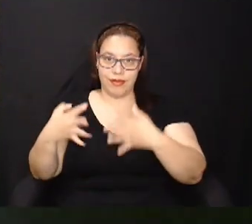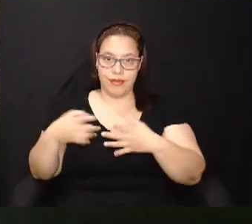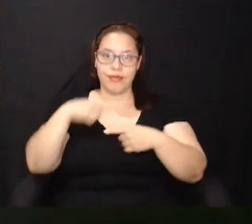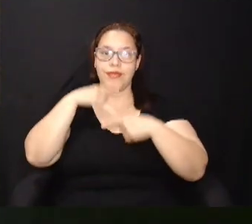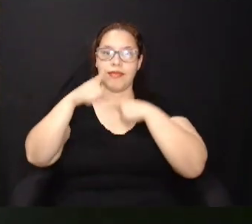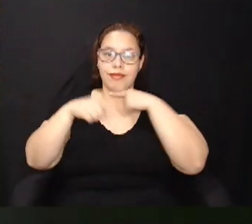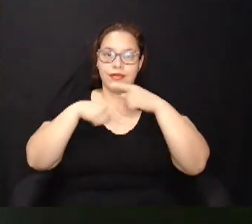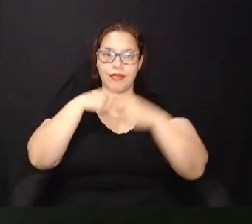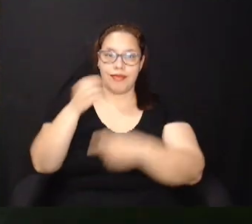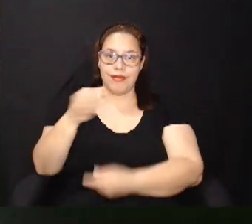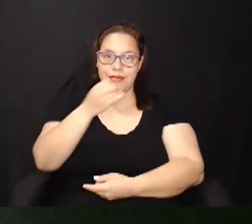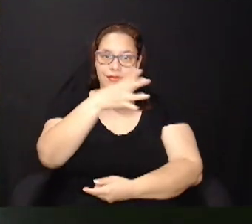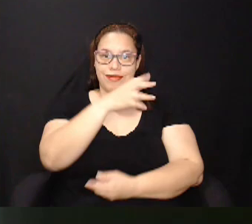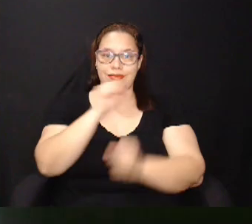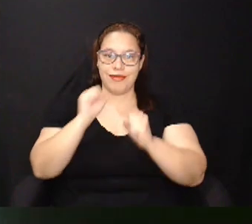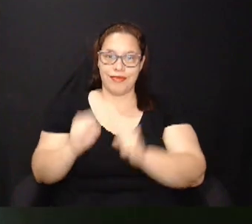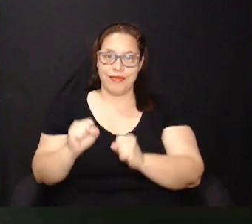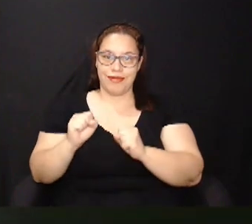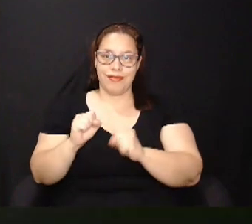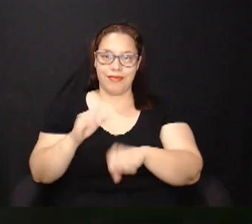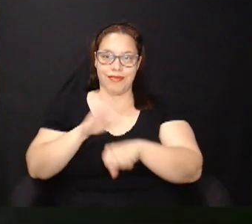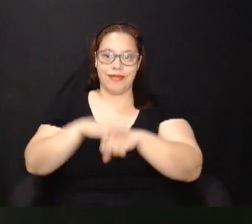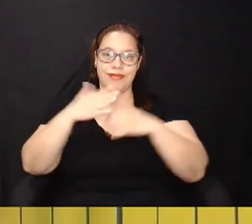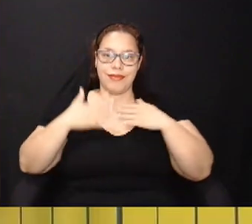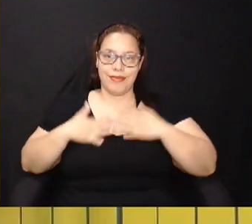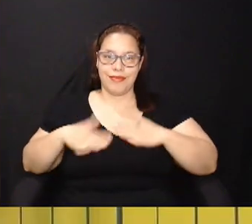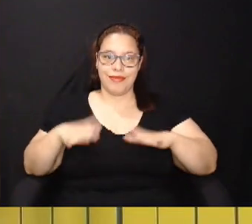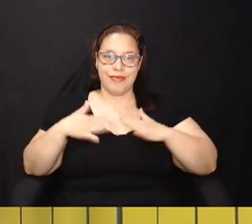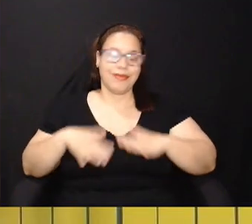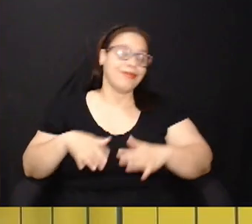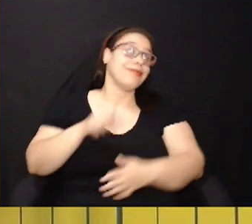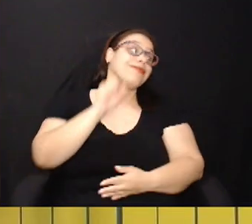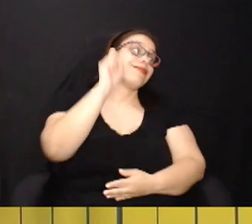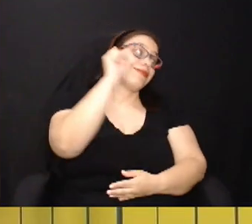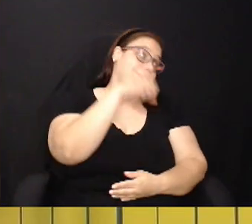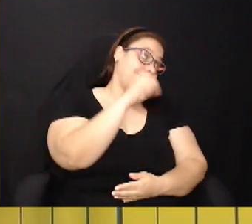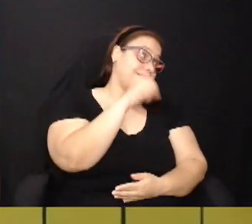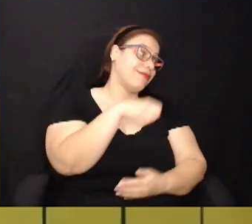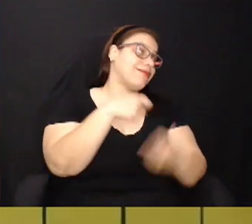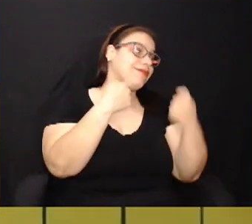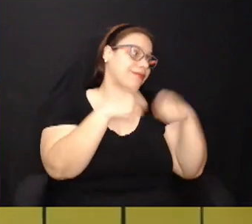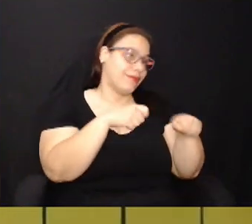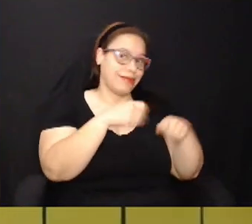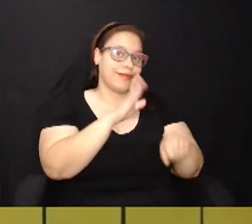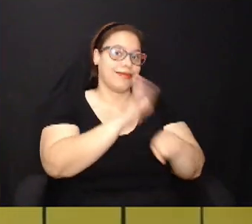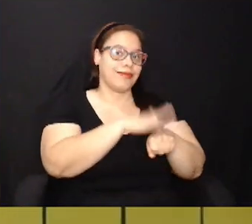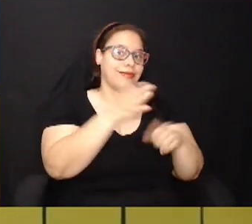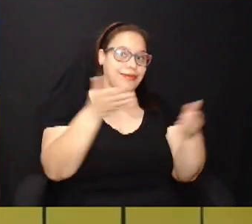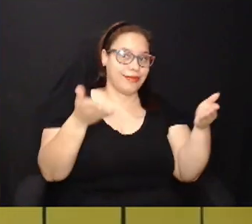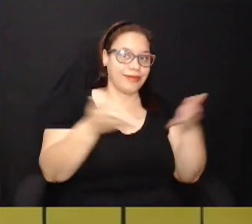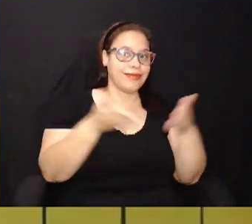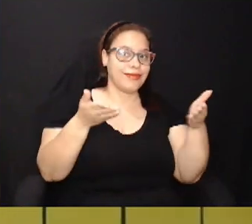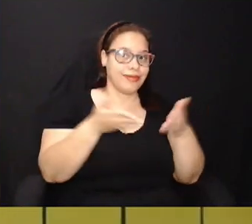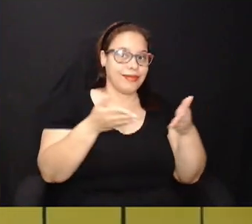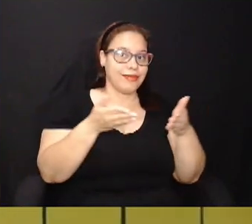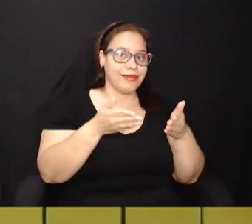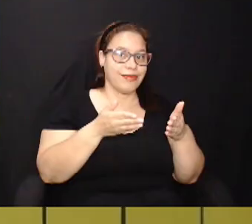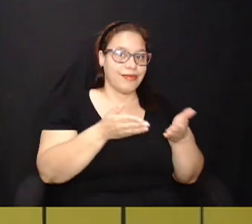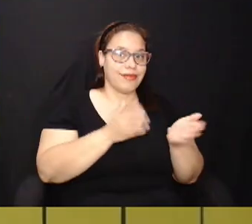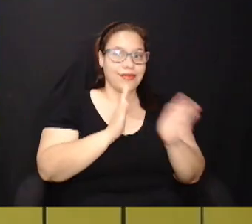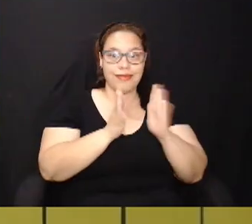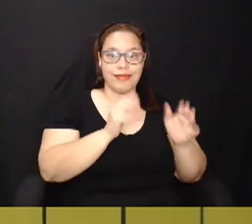viajantes para que possam viajar cada vez mais tranquilos. É isso que a gente precisa, principalmente agora que estamos já nos